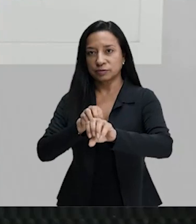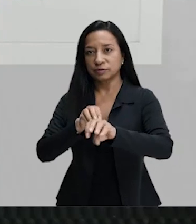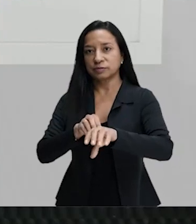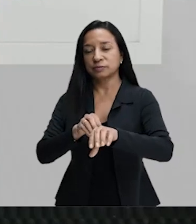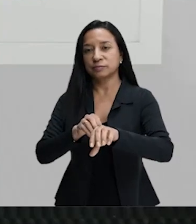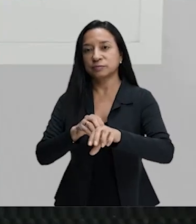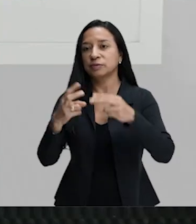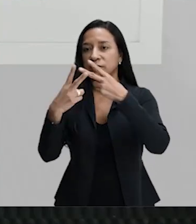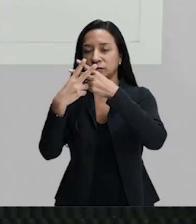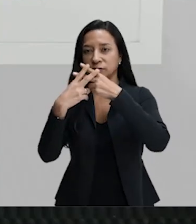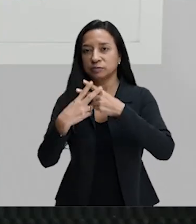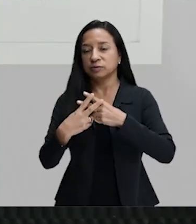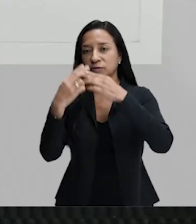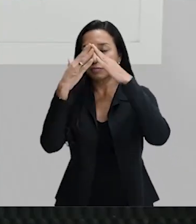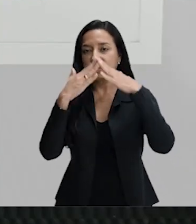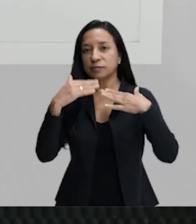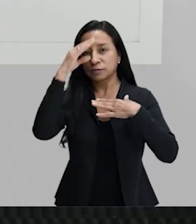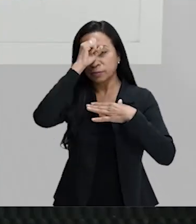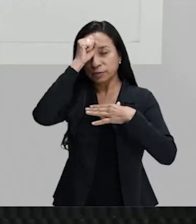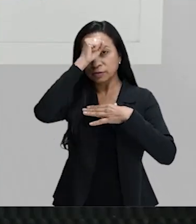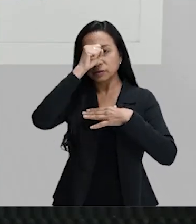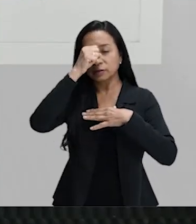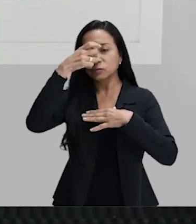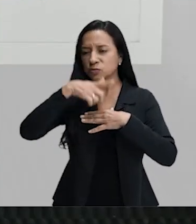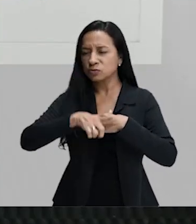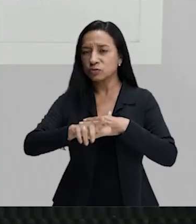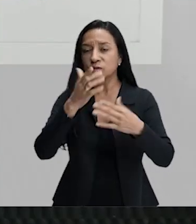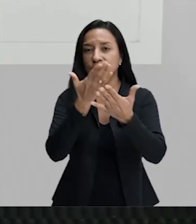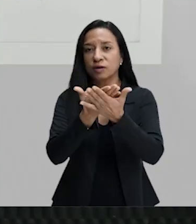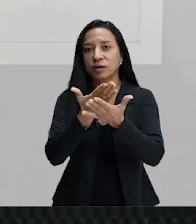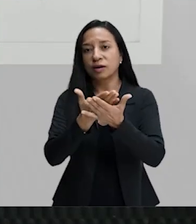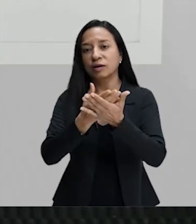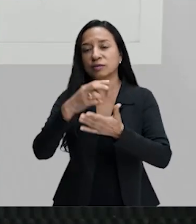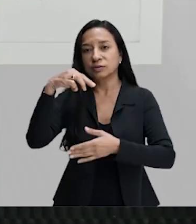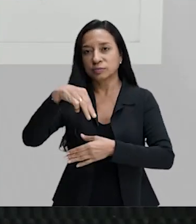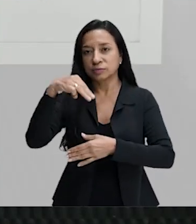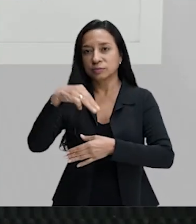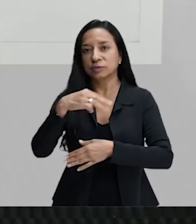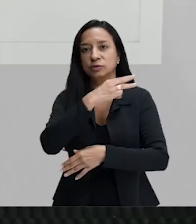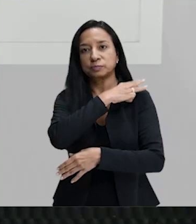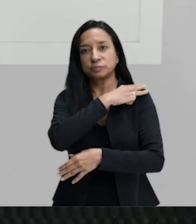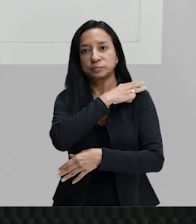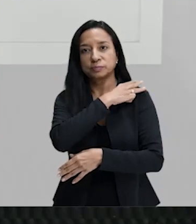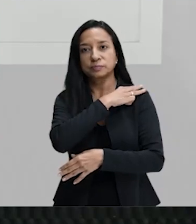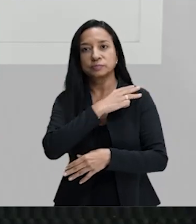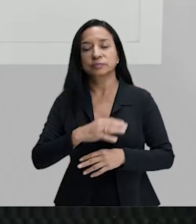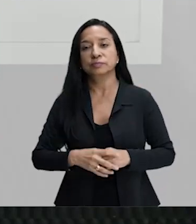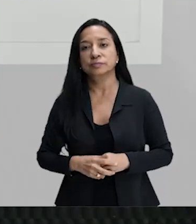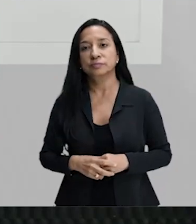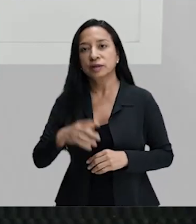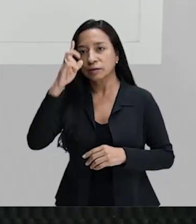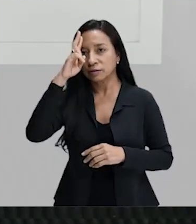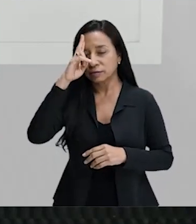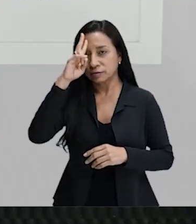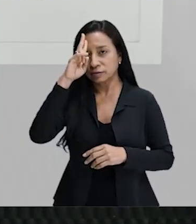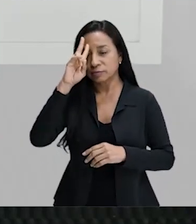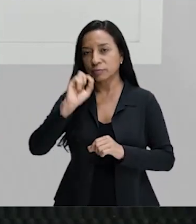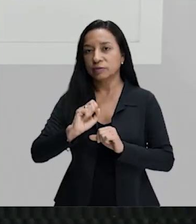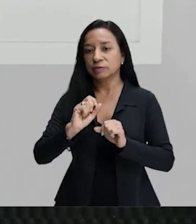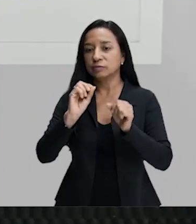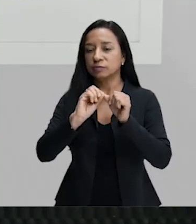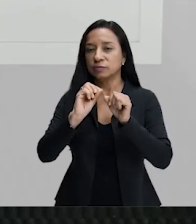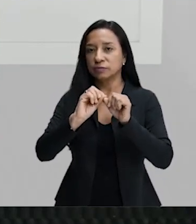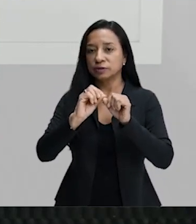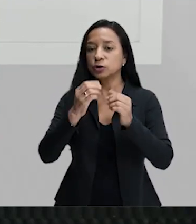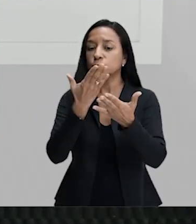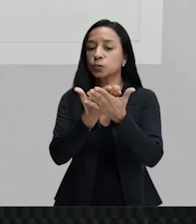programa Hashtag Fique em Casa e Aprendendo, para mais uma aula de matemática para os nossos alunos da terceira série do ensino médio. Lembrando que a gente está fazendo o estudo